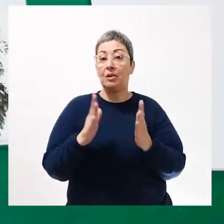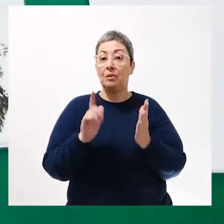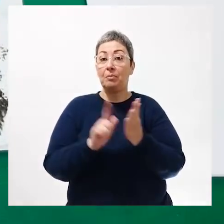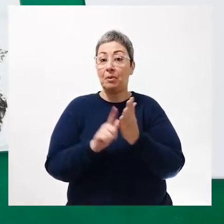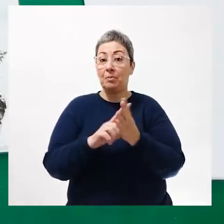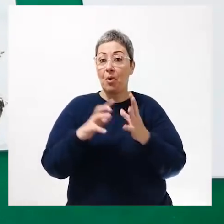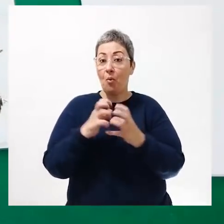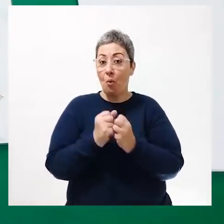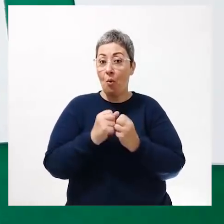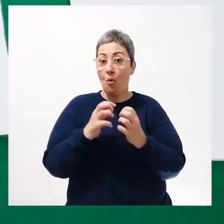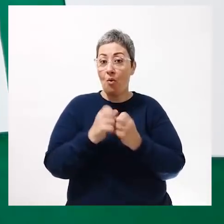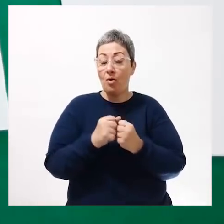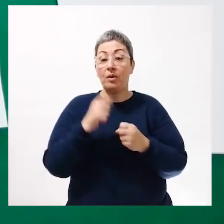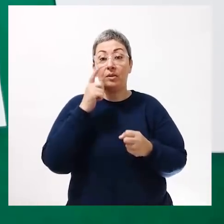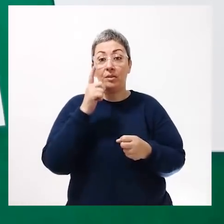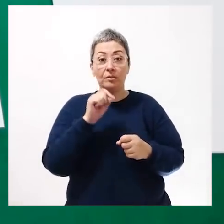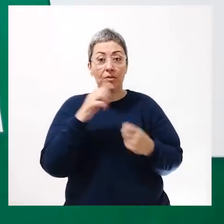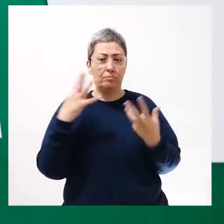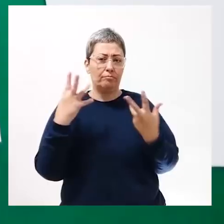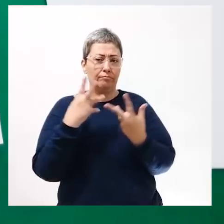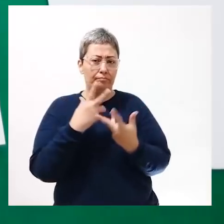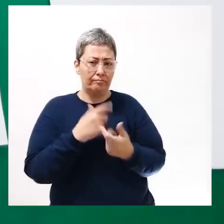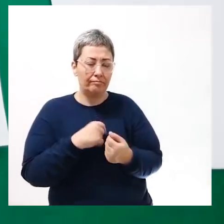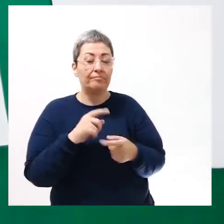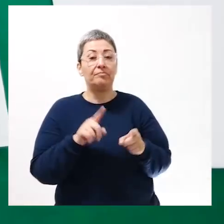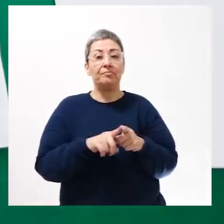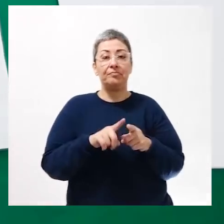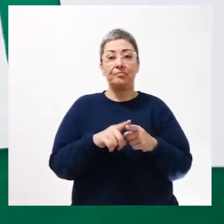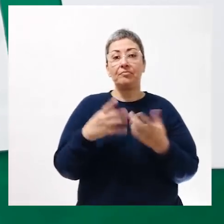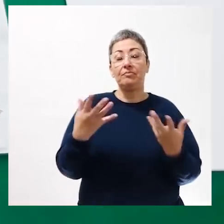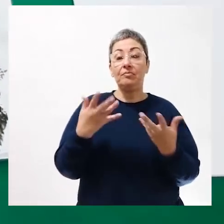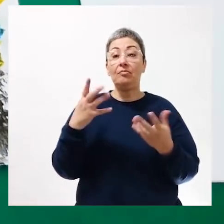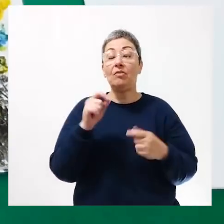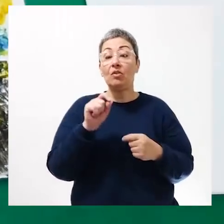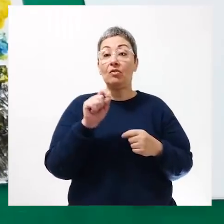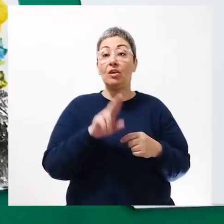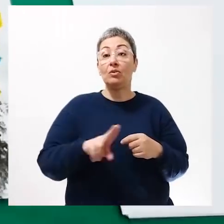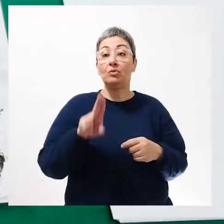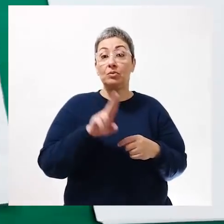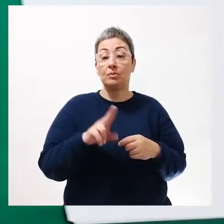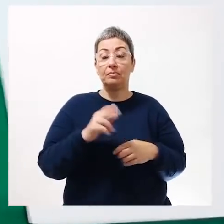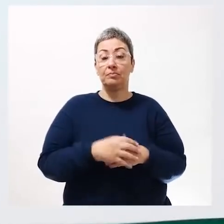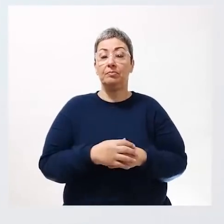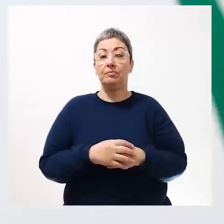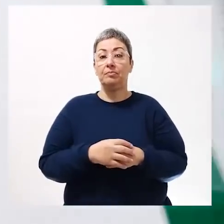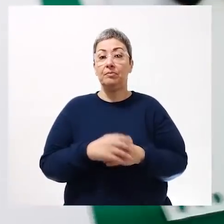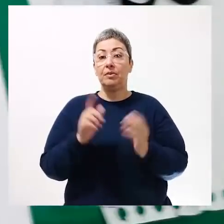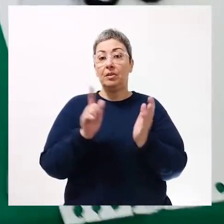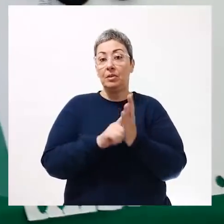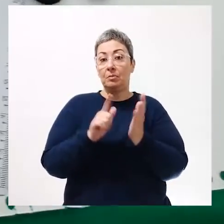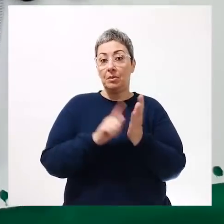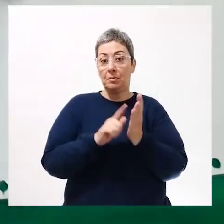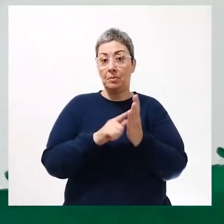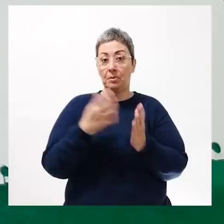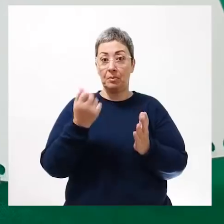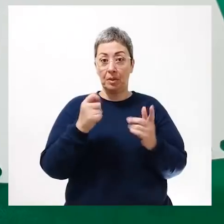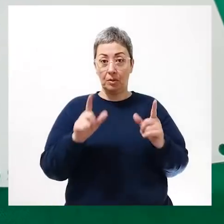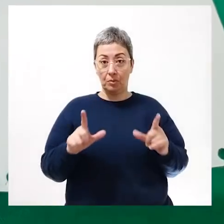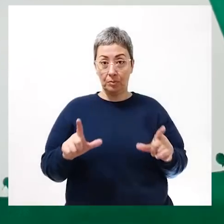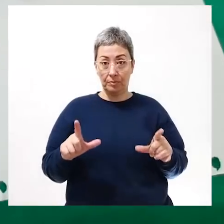e papel amassado, tá bom? Fica lindo para fazer. Então, o que nós vamos utilizar?